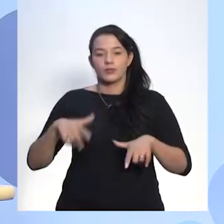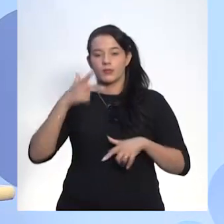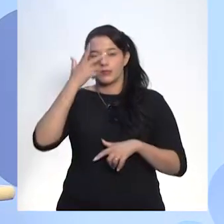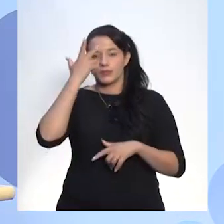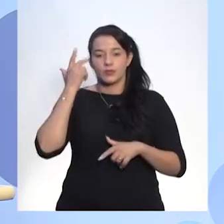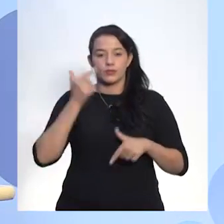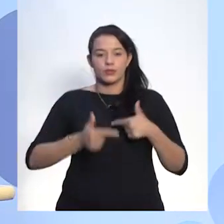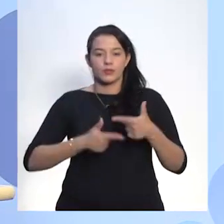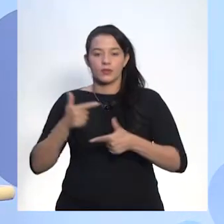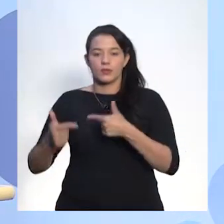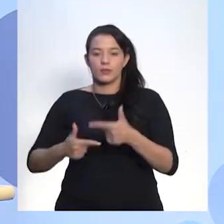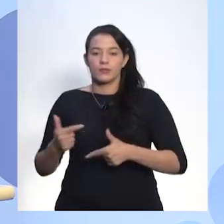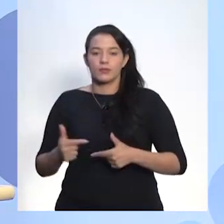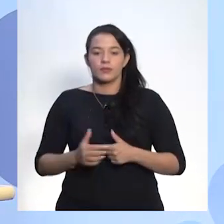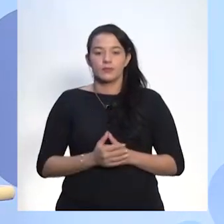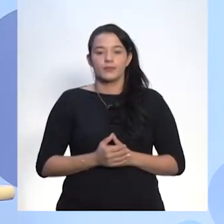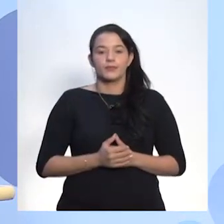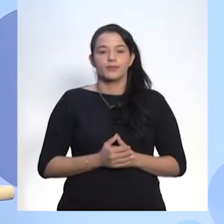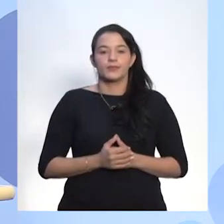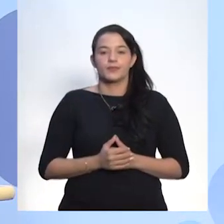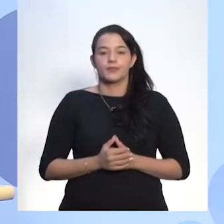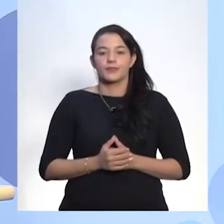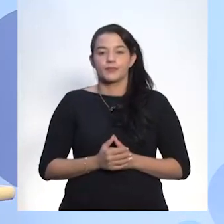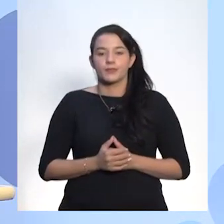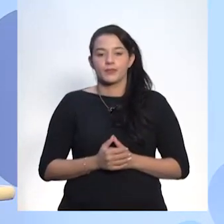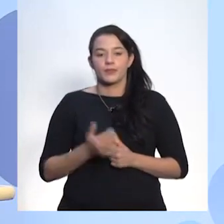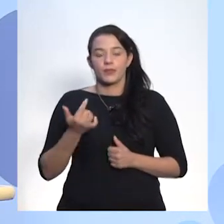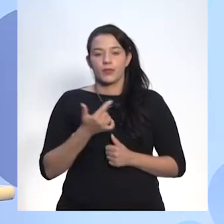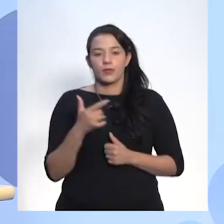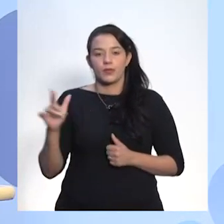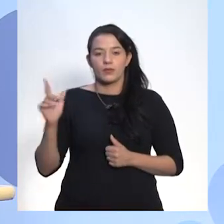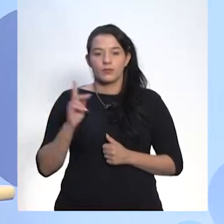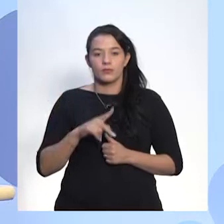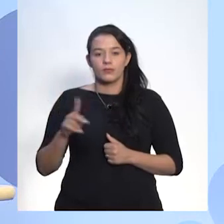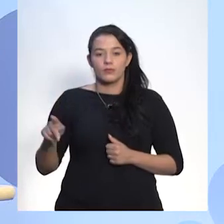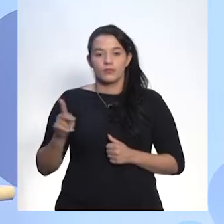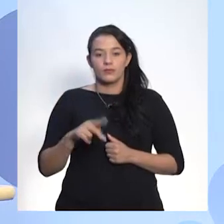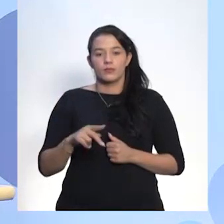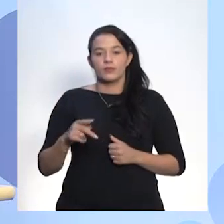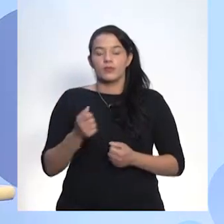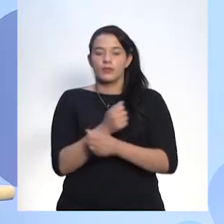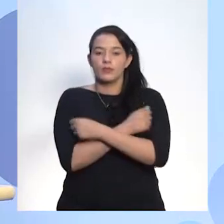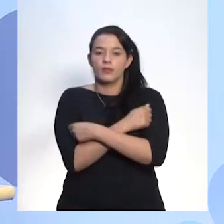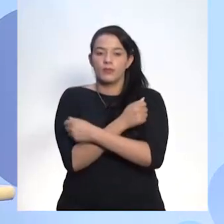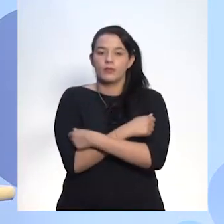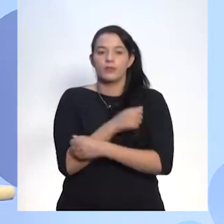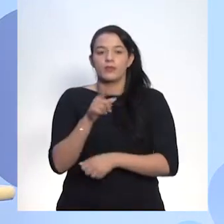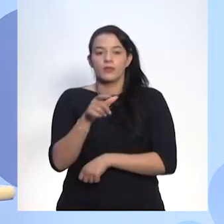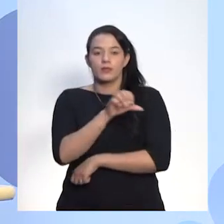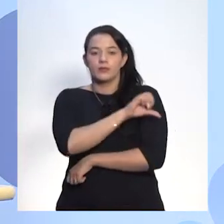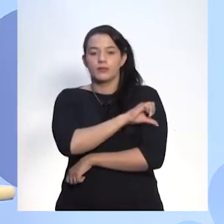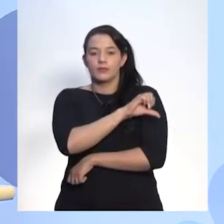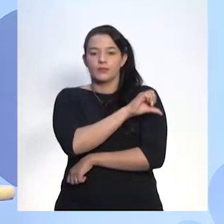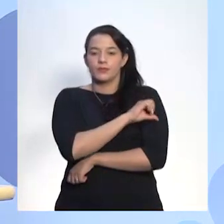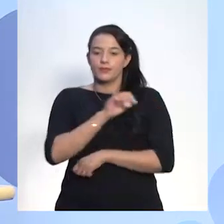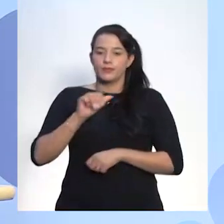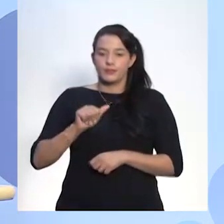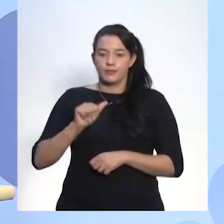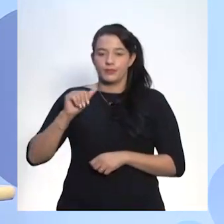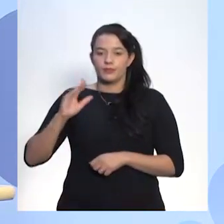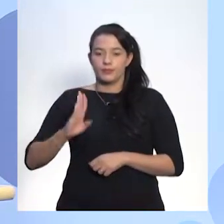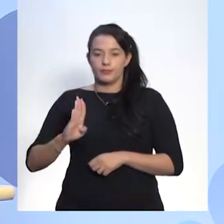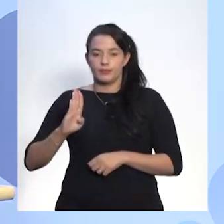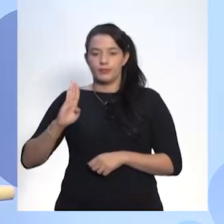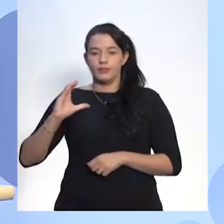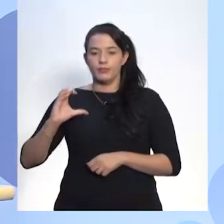trabalhadores urbanos. O professor Admilson diz, manda um abraço para os alunos do nono A, B e